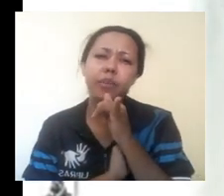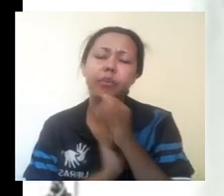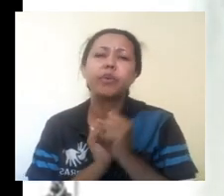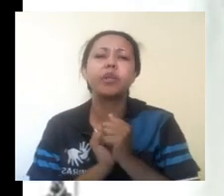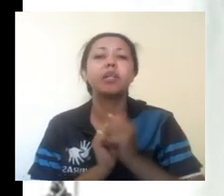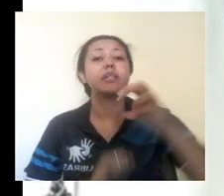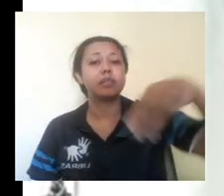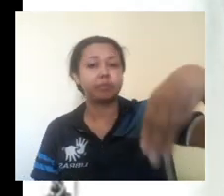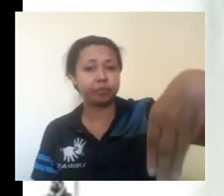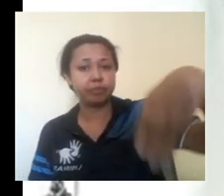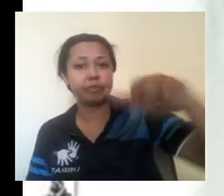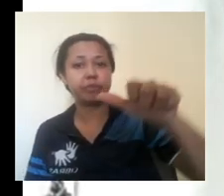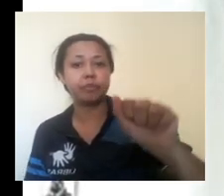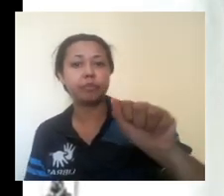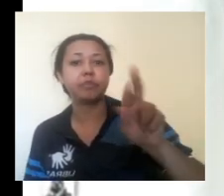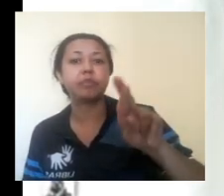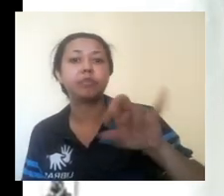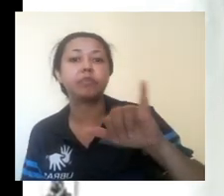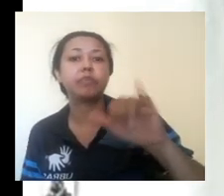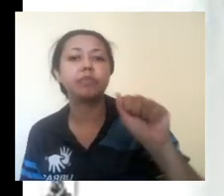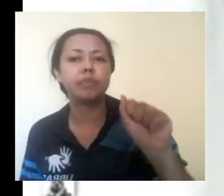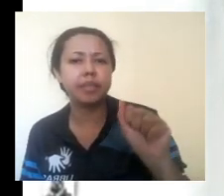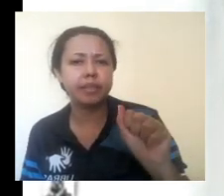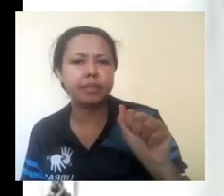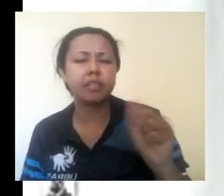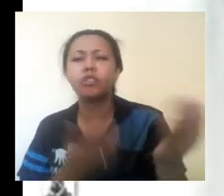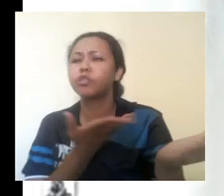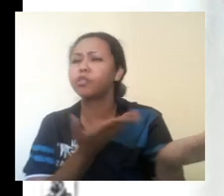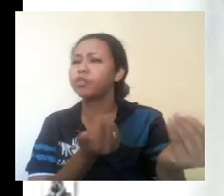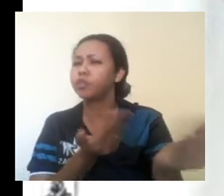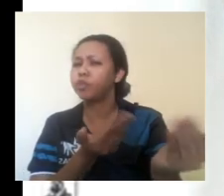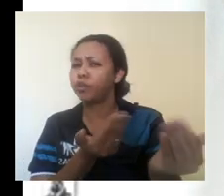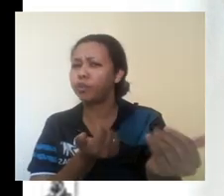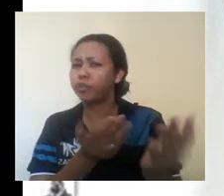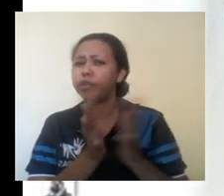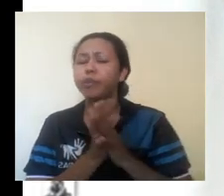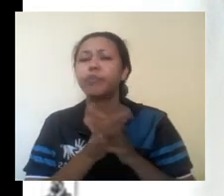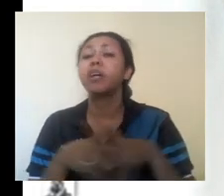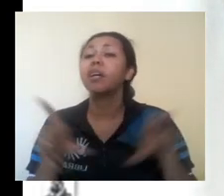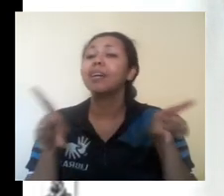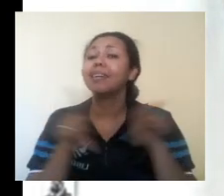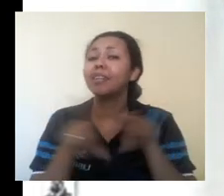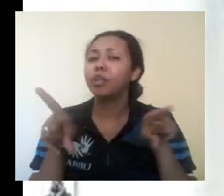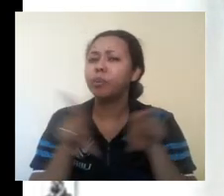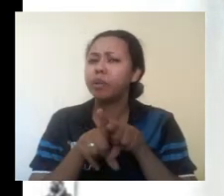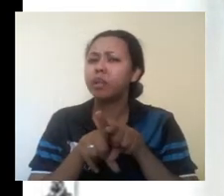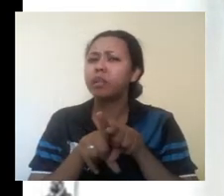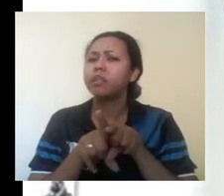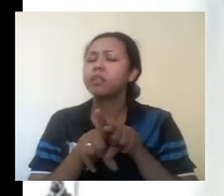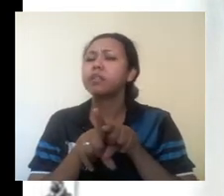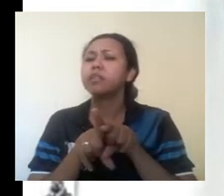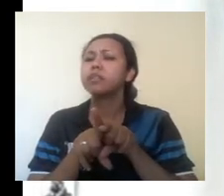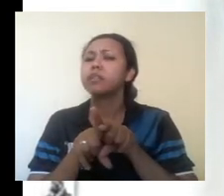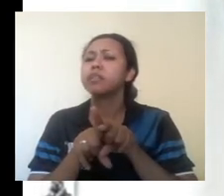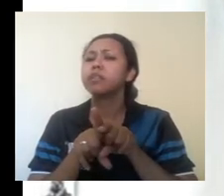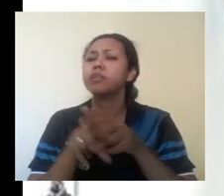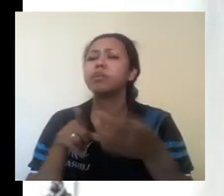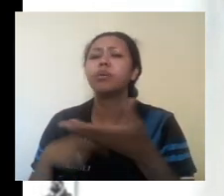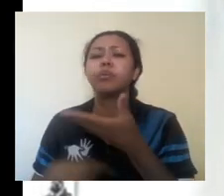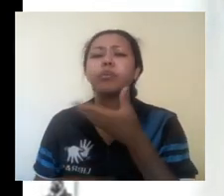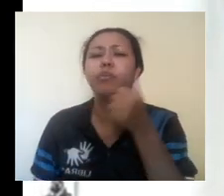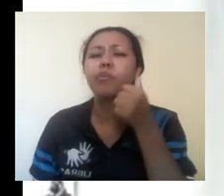mulher que poderia simplesmente dizer que já fez o que tinha de fazer, pode sentar e se angustiar, né? Com um ritmo de